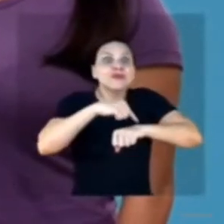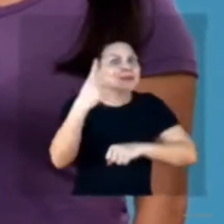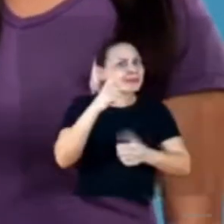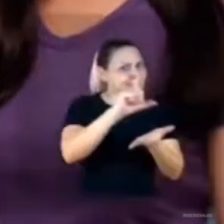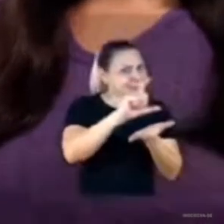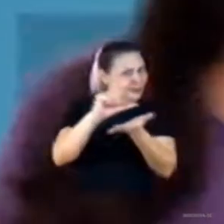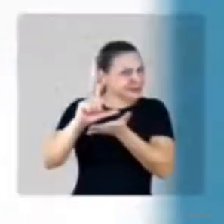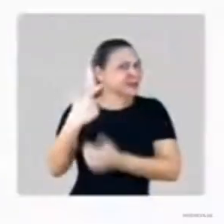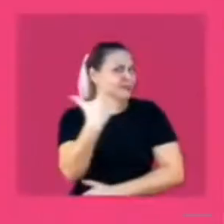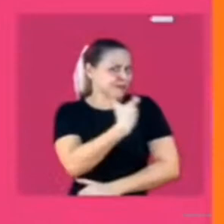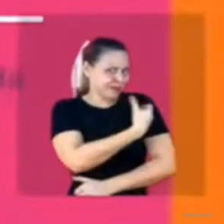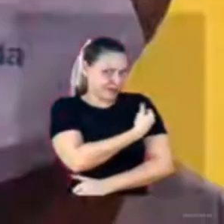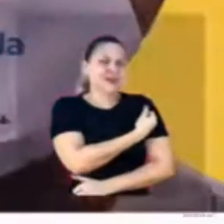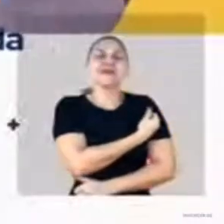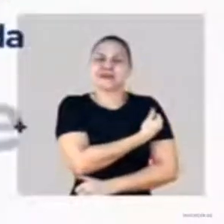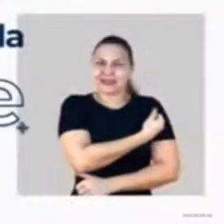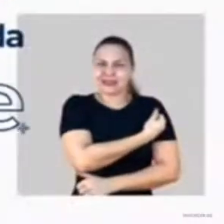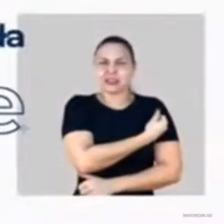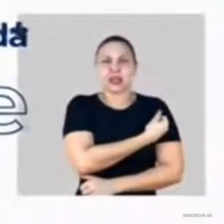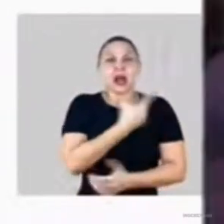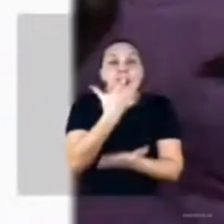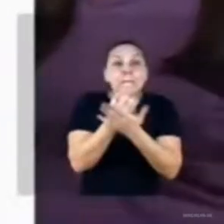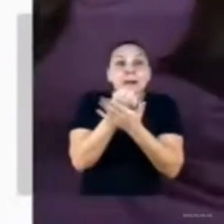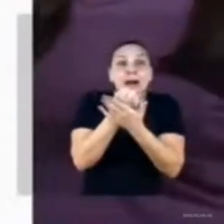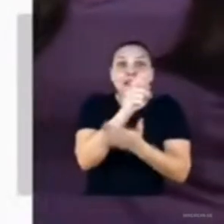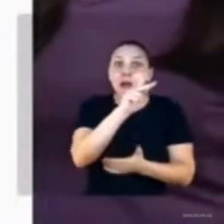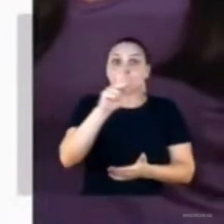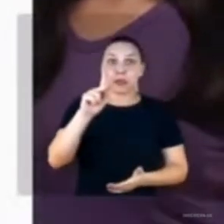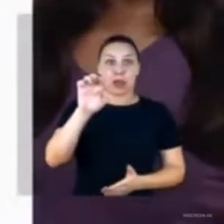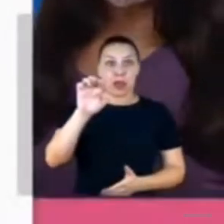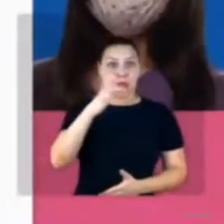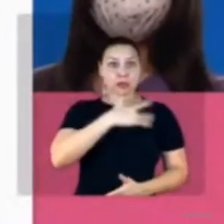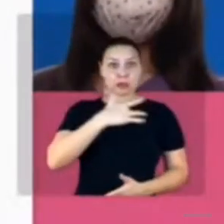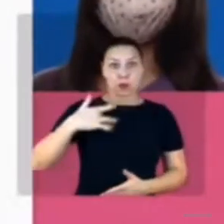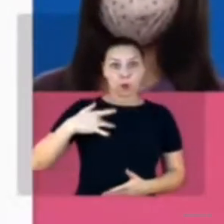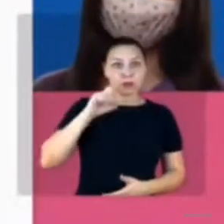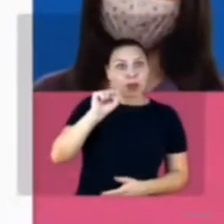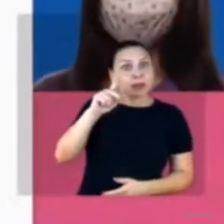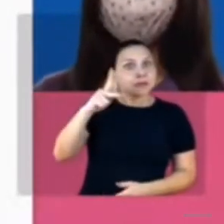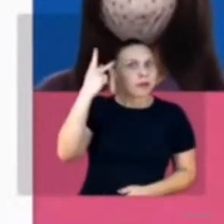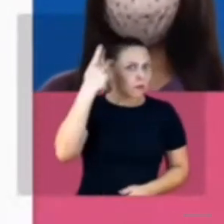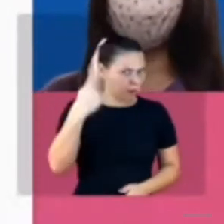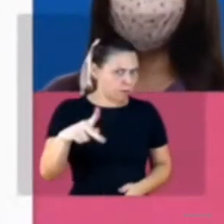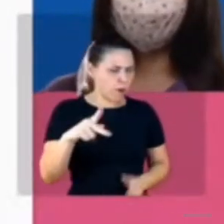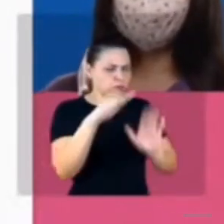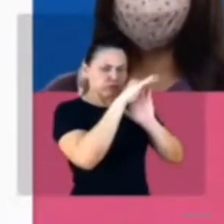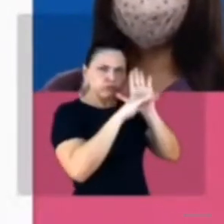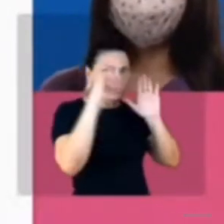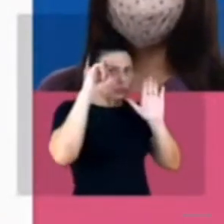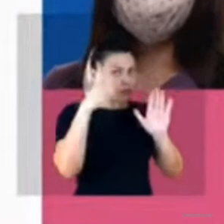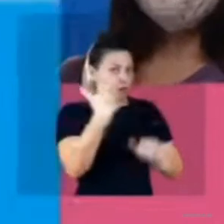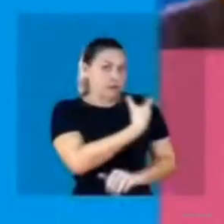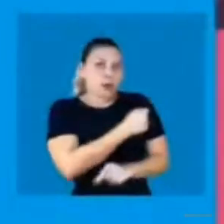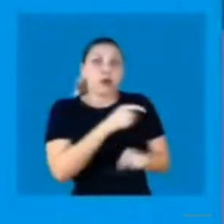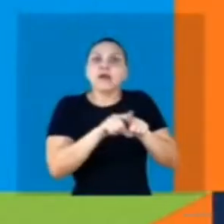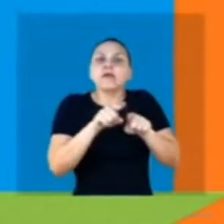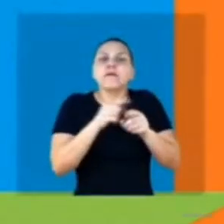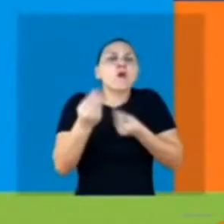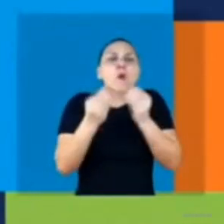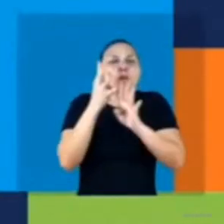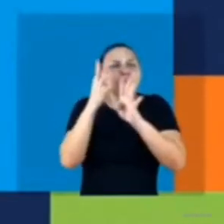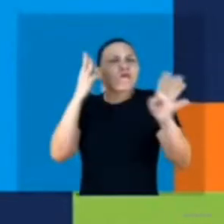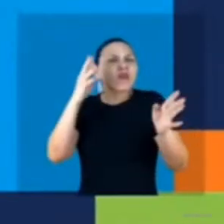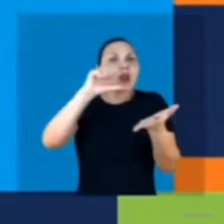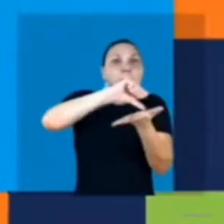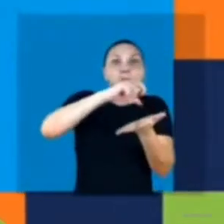E agora é a hora da segunda dose. Baixe o aplicativo eSaúde SP, veja o calendário de vacinação e